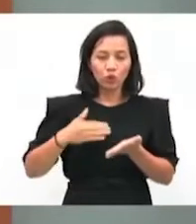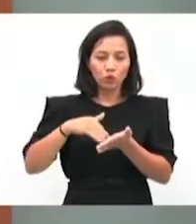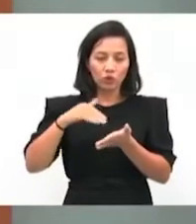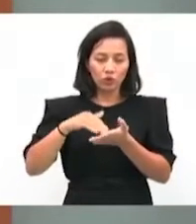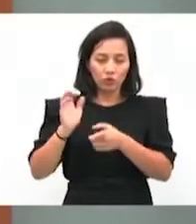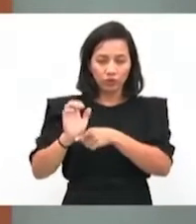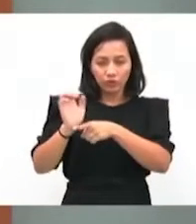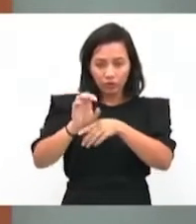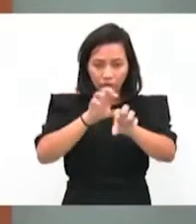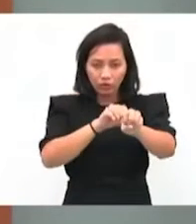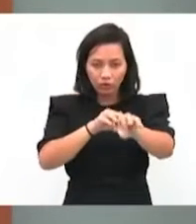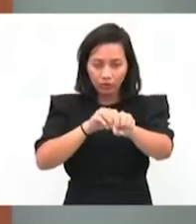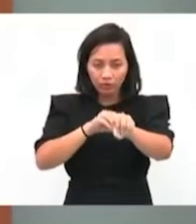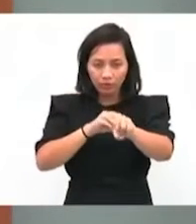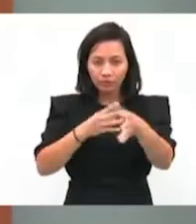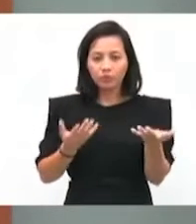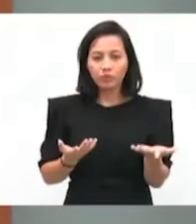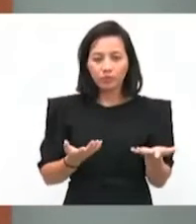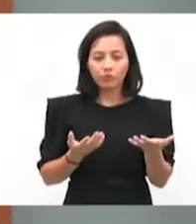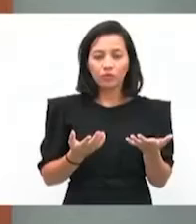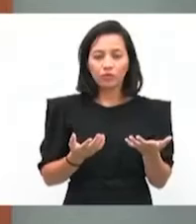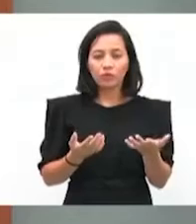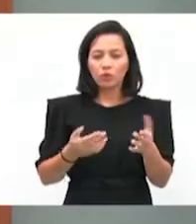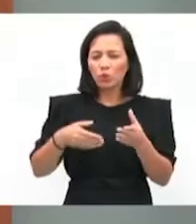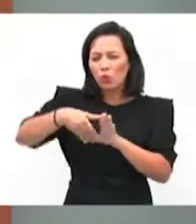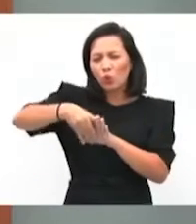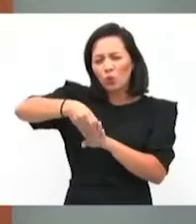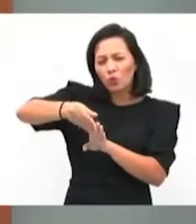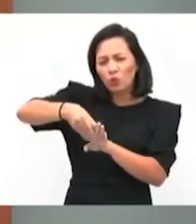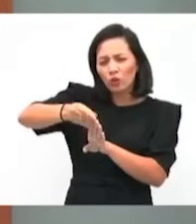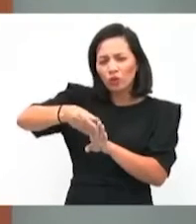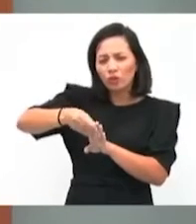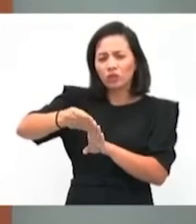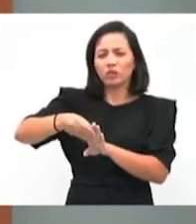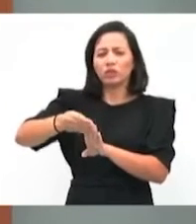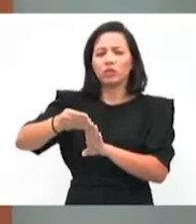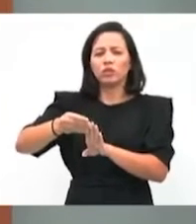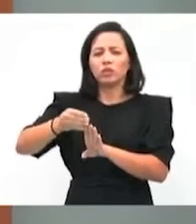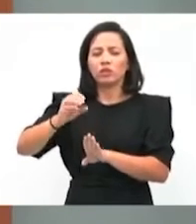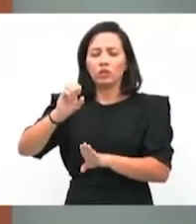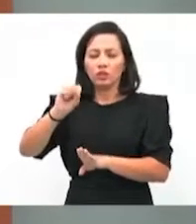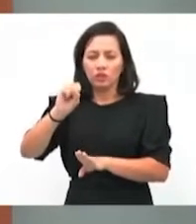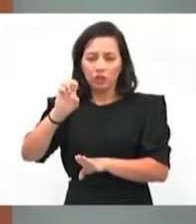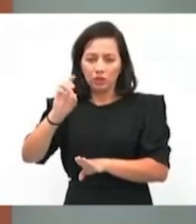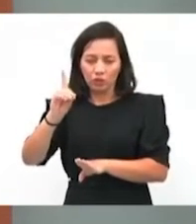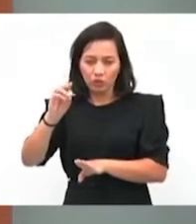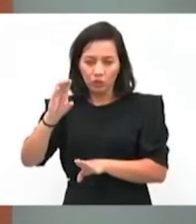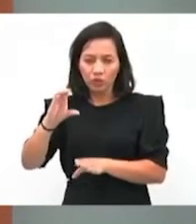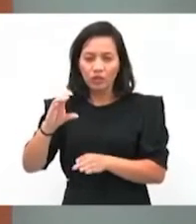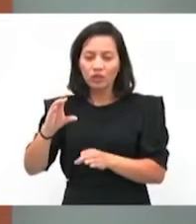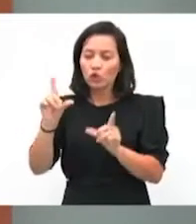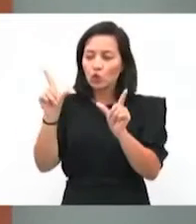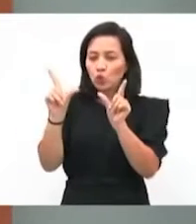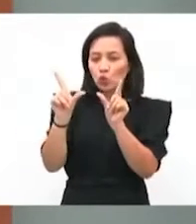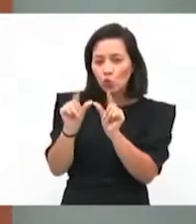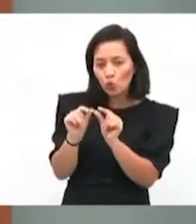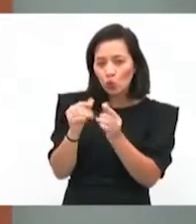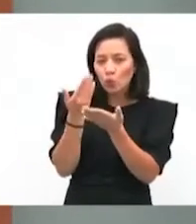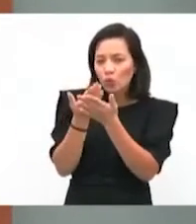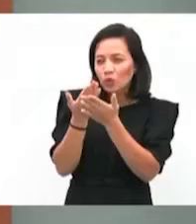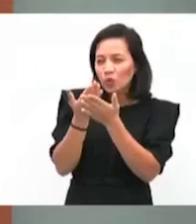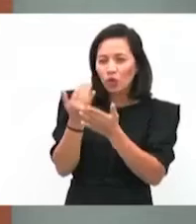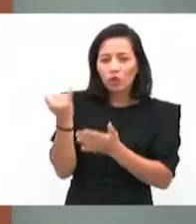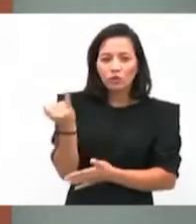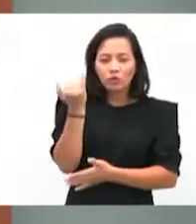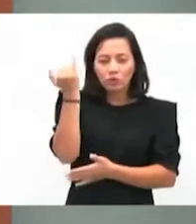da Educação sobre um orientativo da SEDUC que reduz o número de aulas e disciplinas